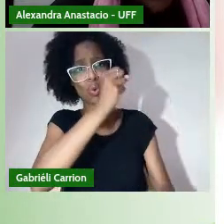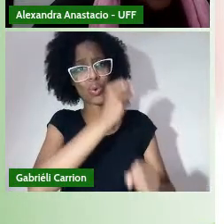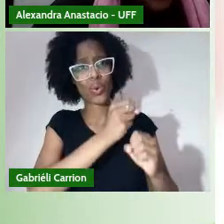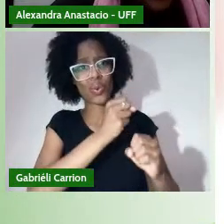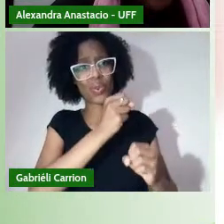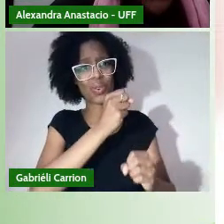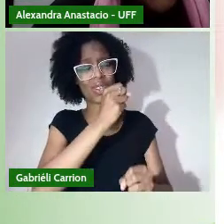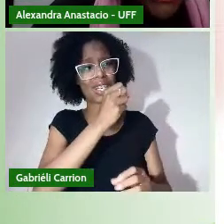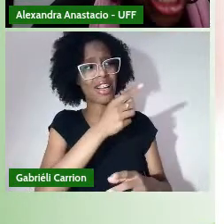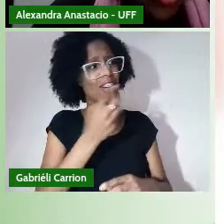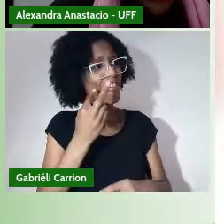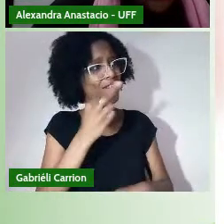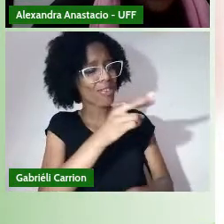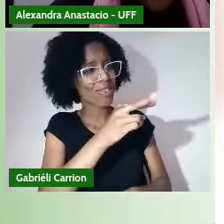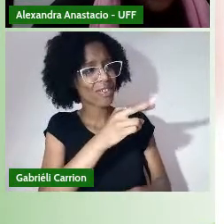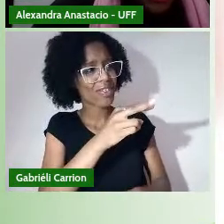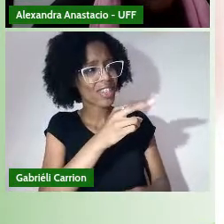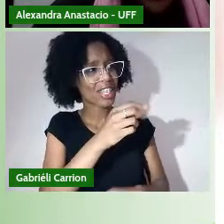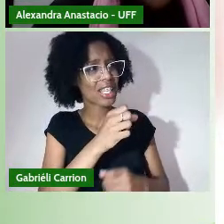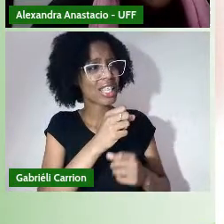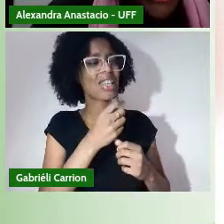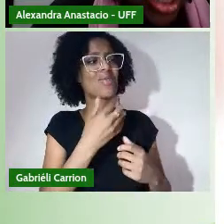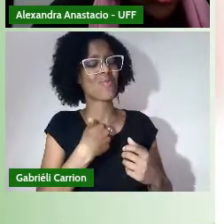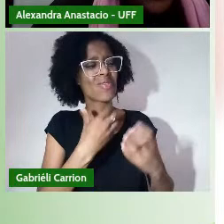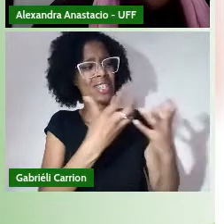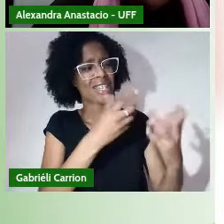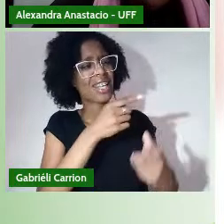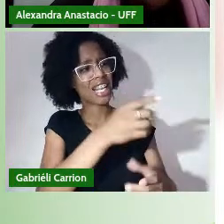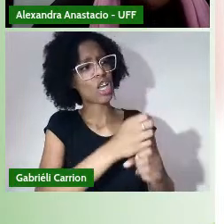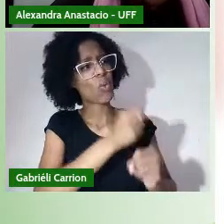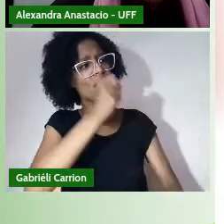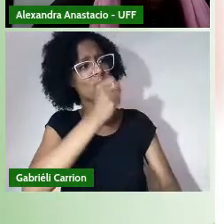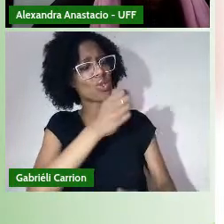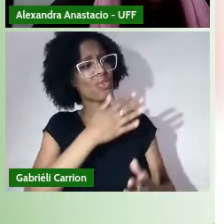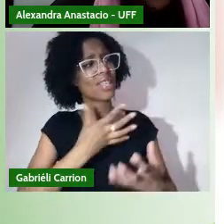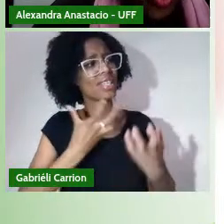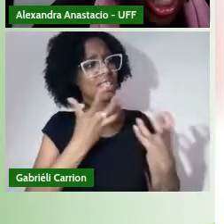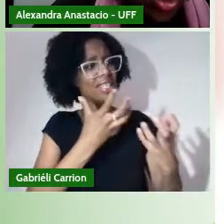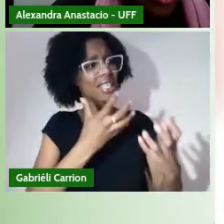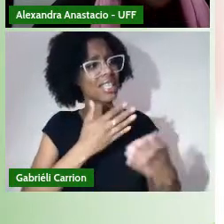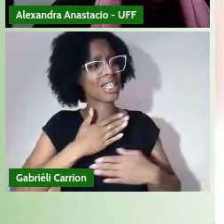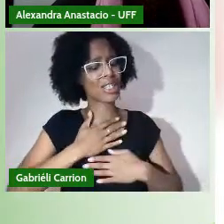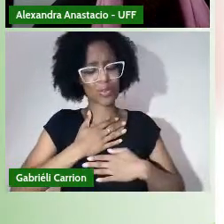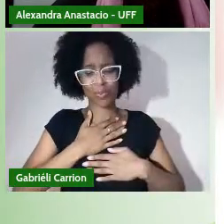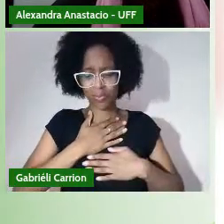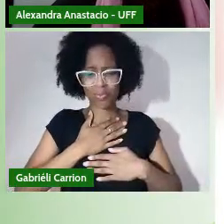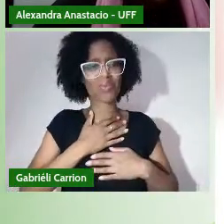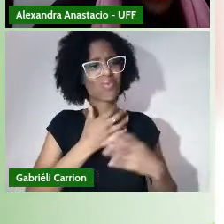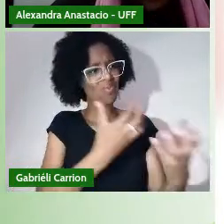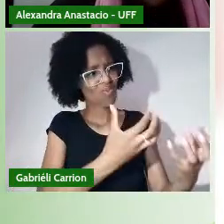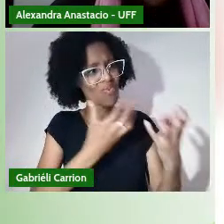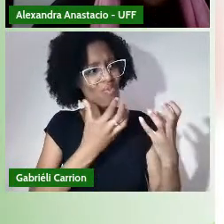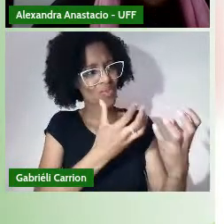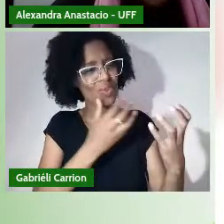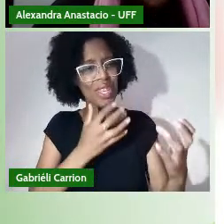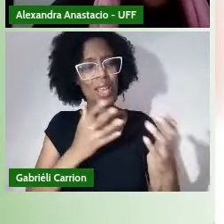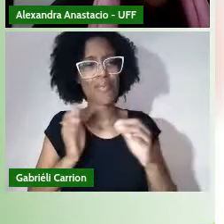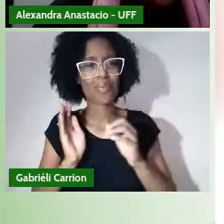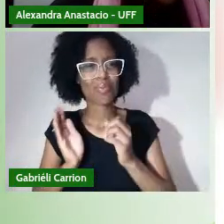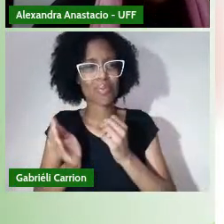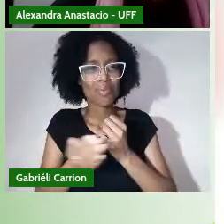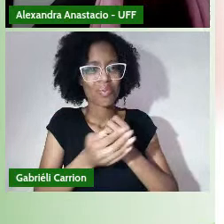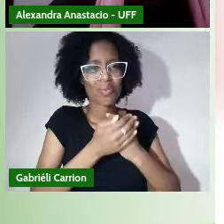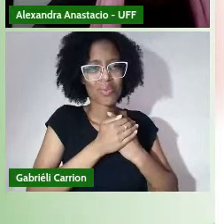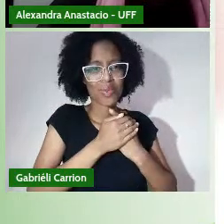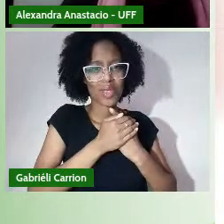grande expectativa, era aquilo que ele precisava, era aquilo que ele queria para se sentir incluído, para se sentir acolhido.